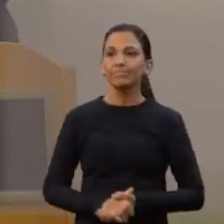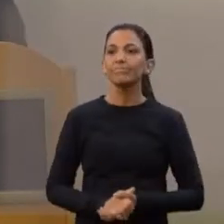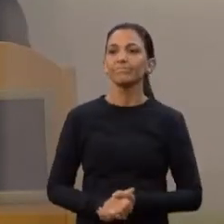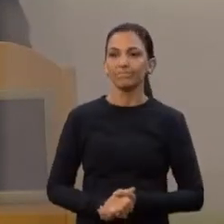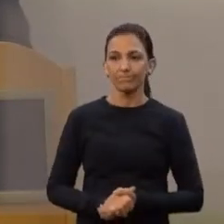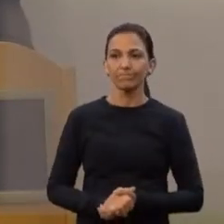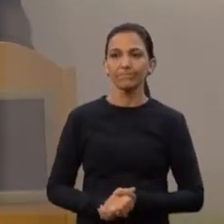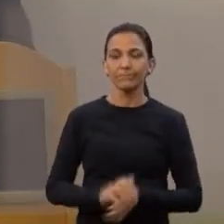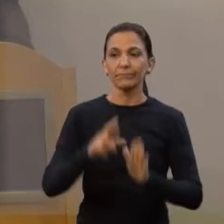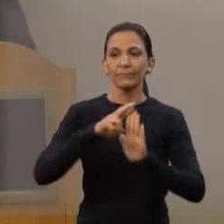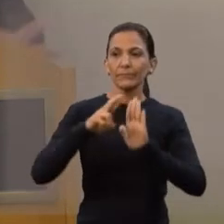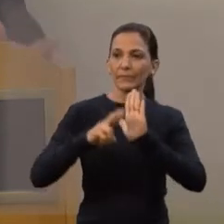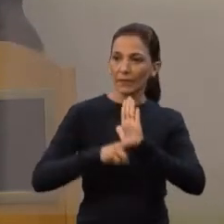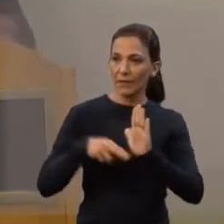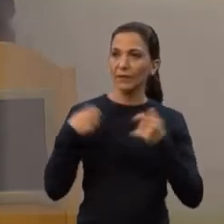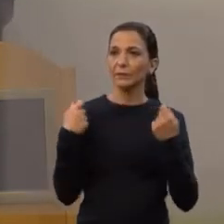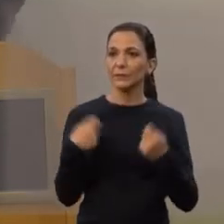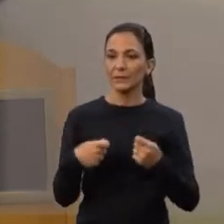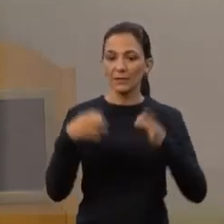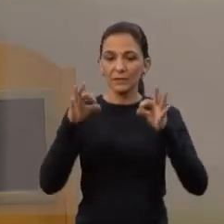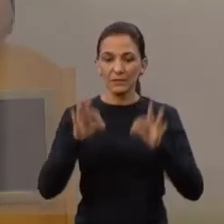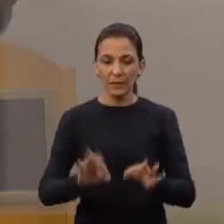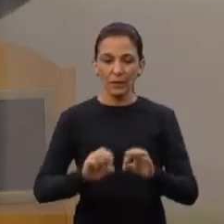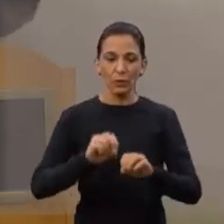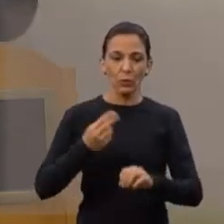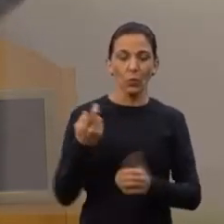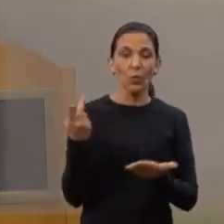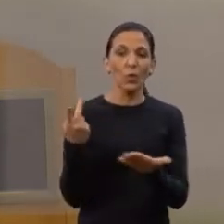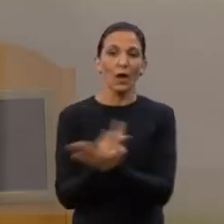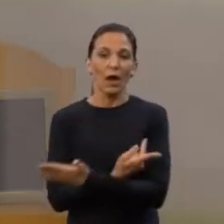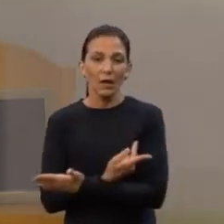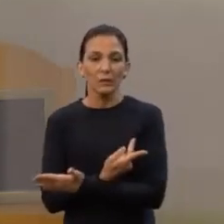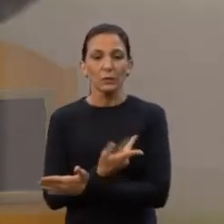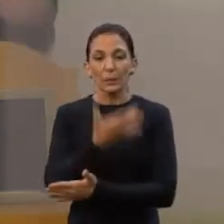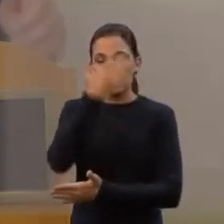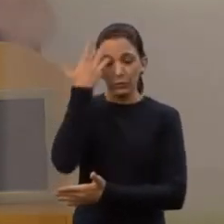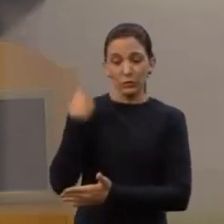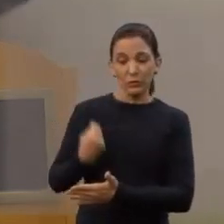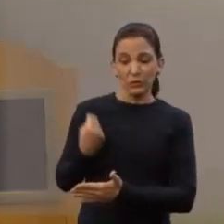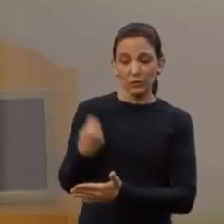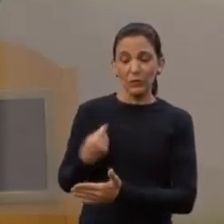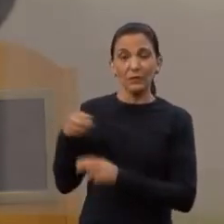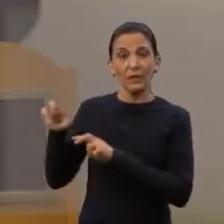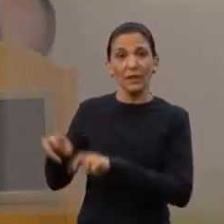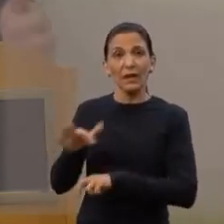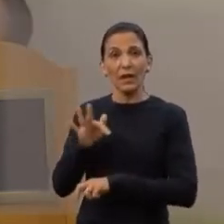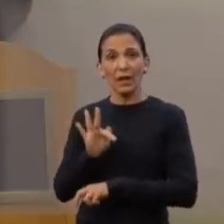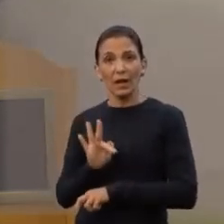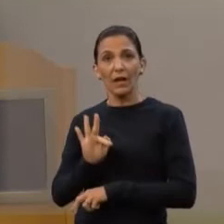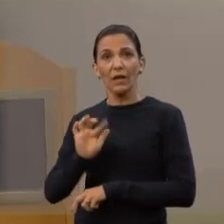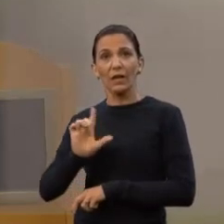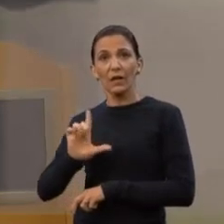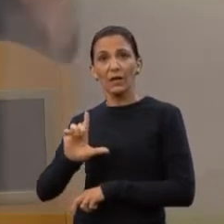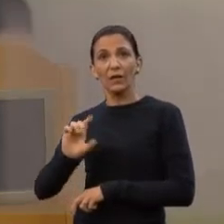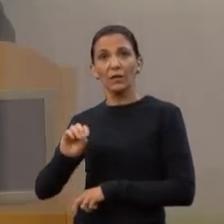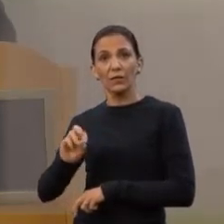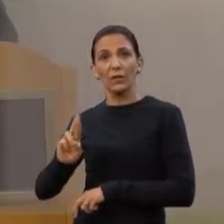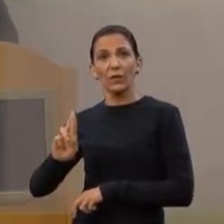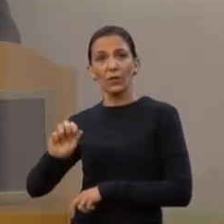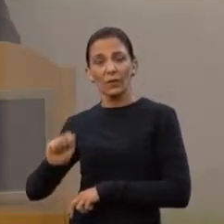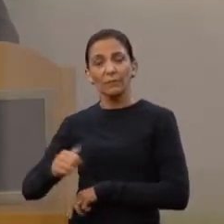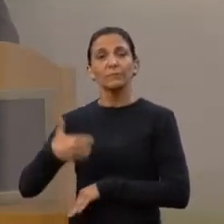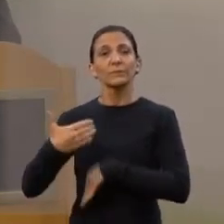que debruçar para criar regras para ver o que é certo o que é errado ouvir os moradores las ouvir o desenvolvimento urbano que faz a